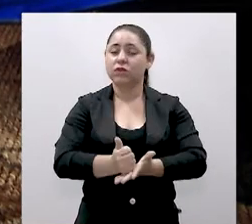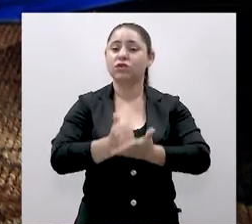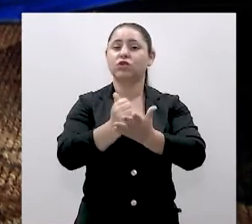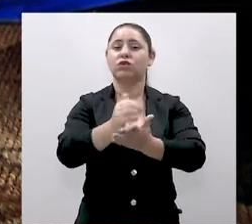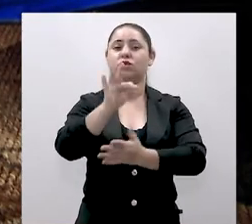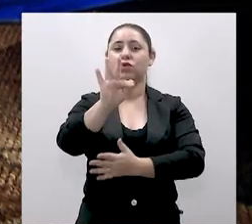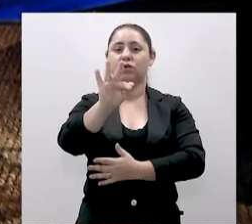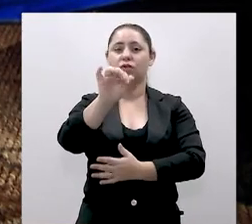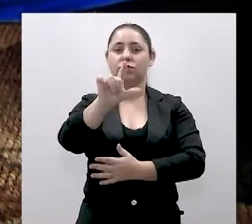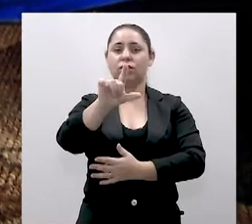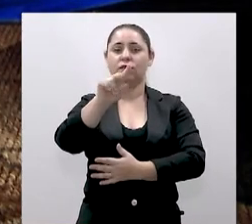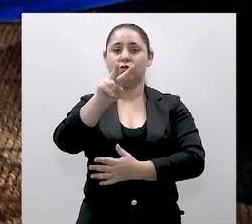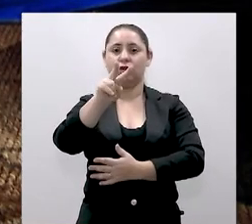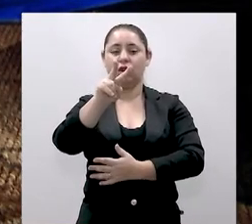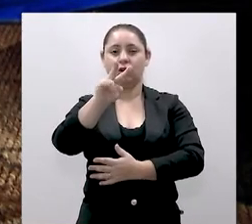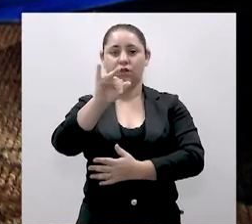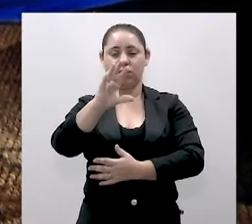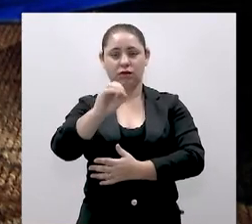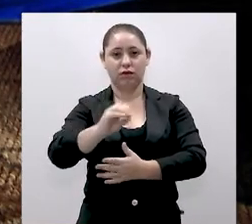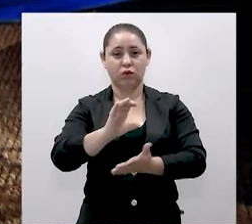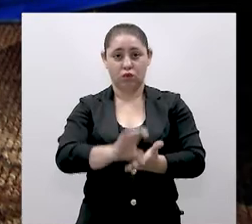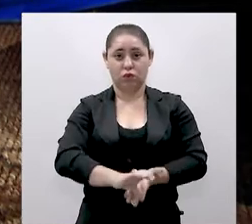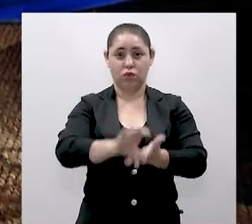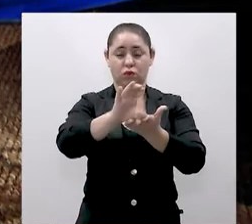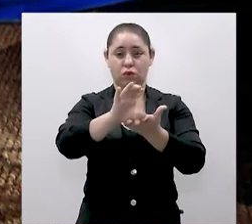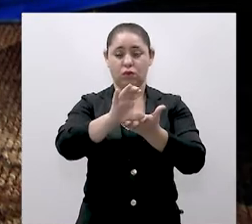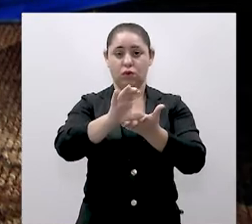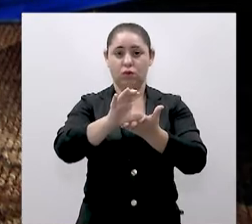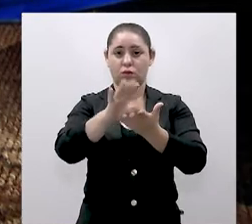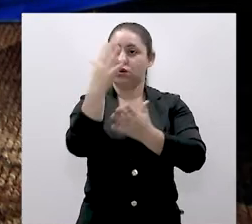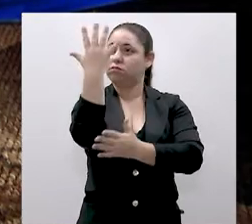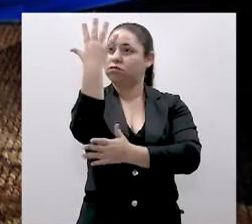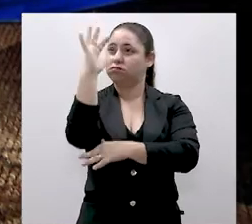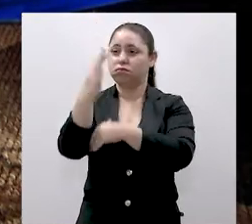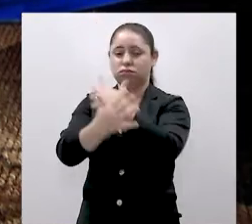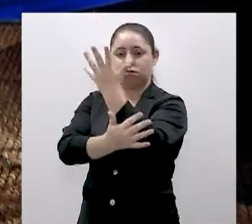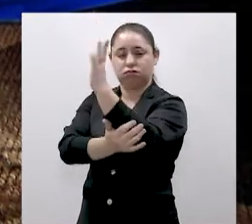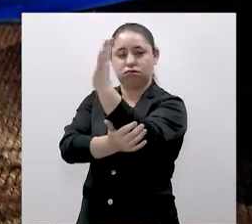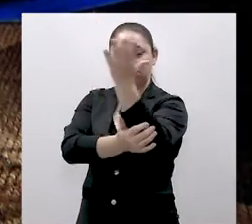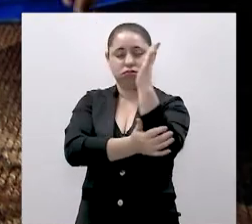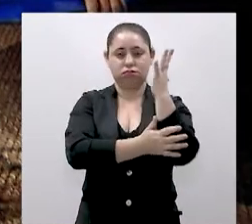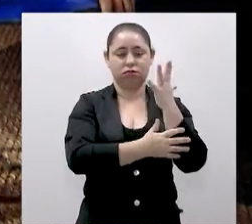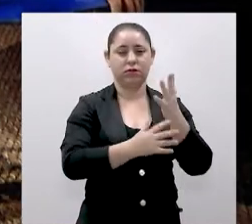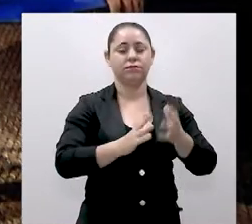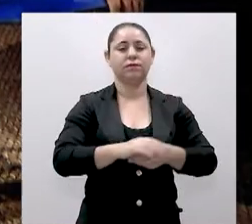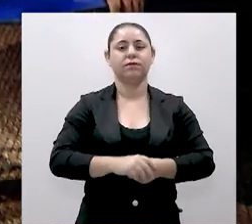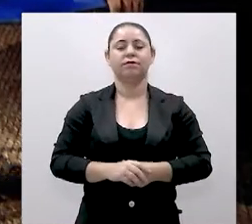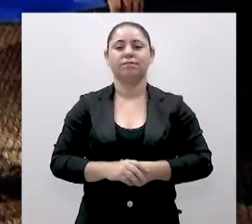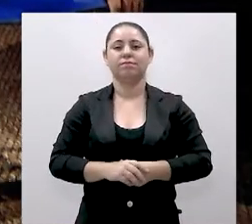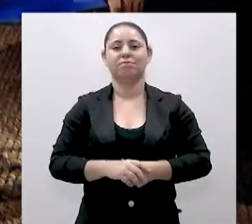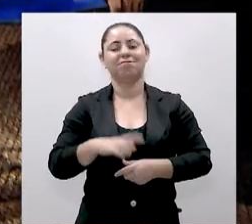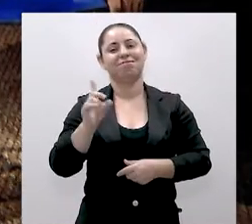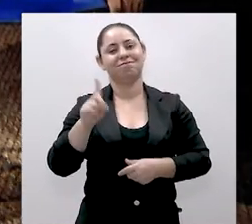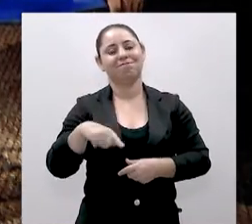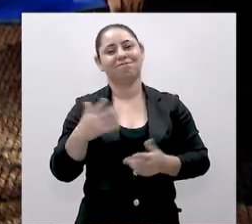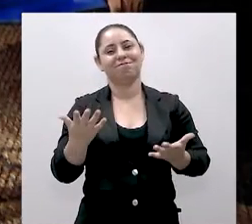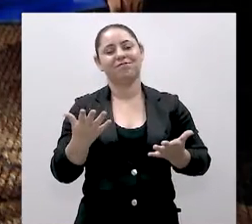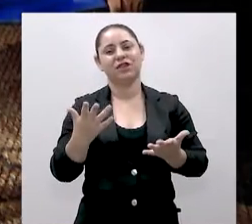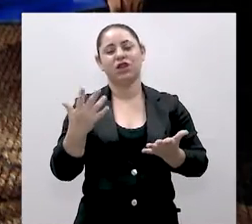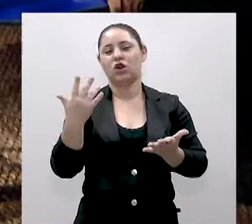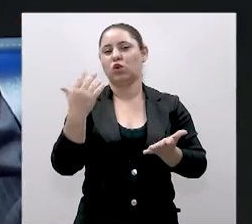ajudou muito flaveola mais famosa a comissão de nem meio ambiente e